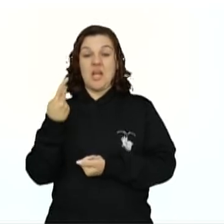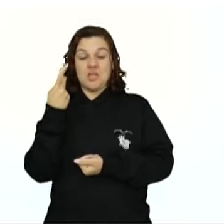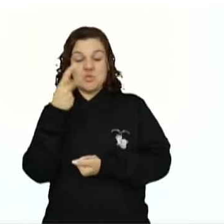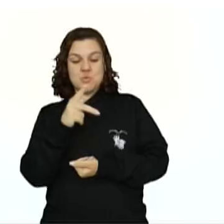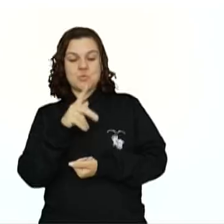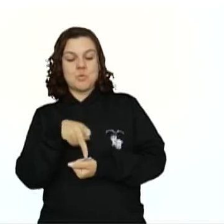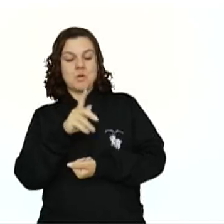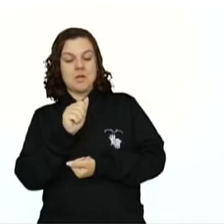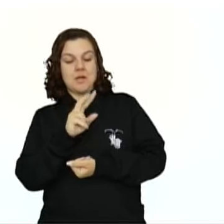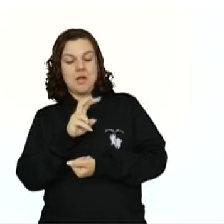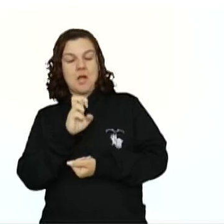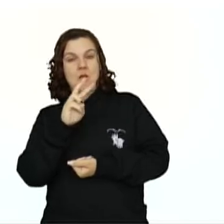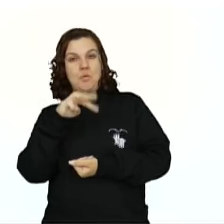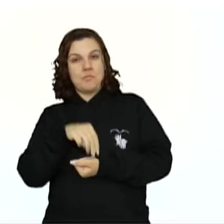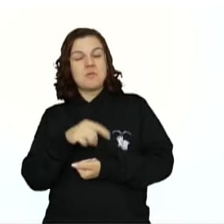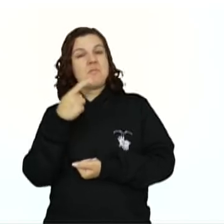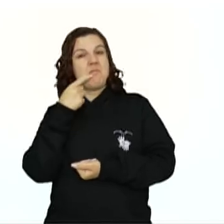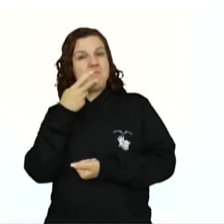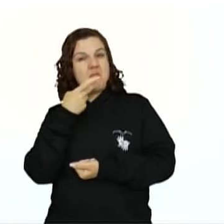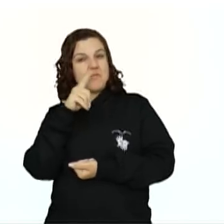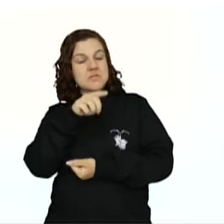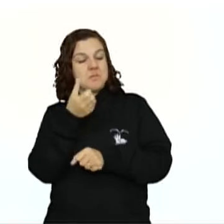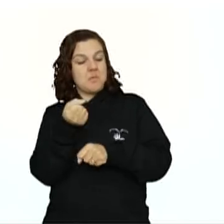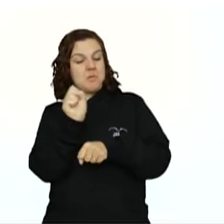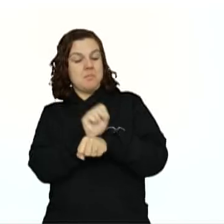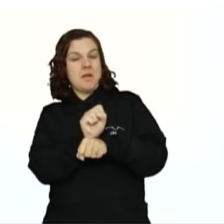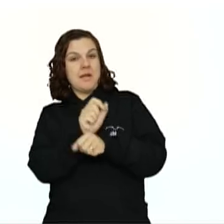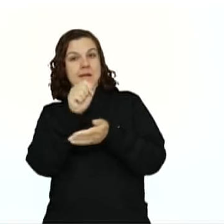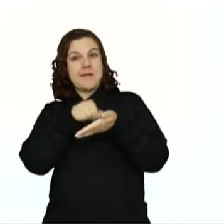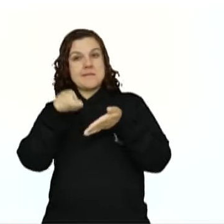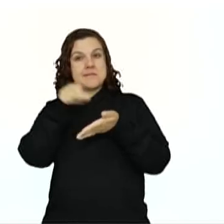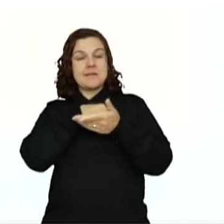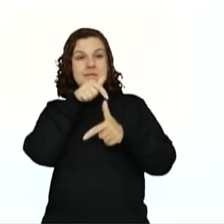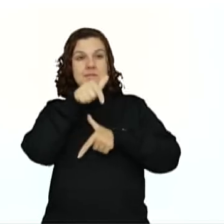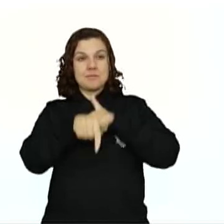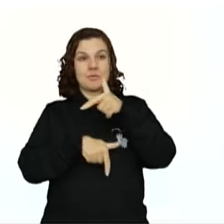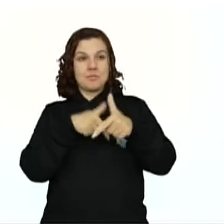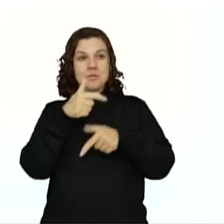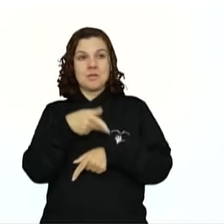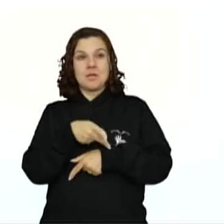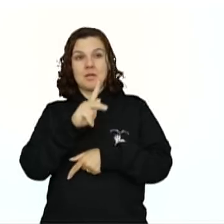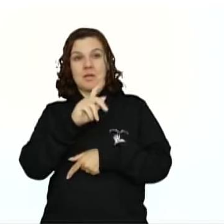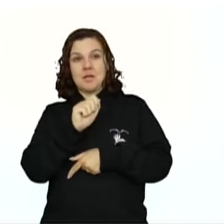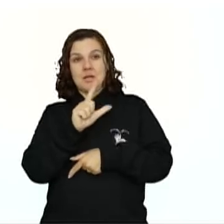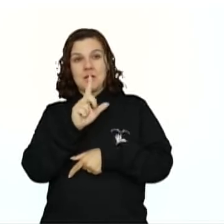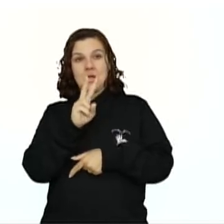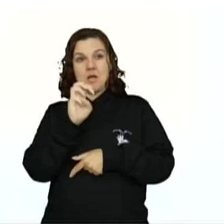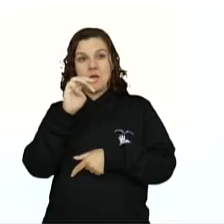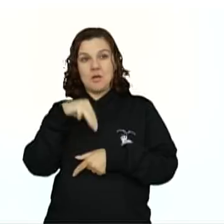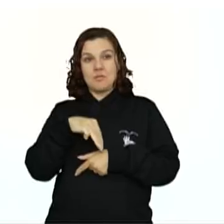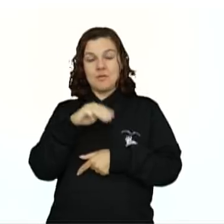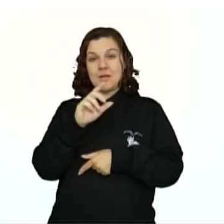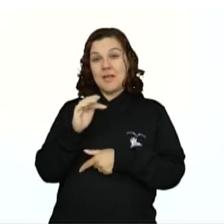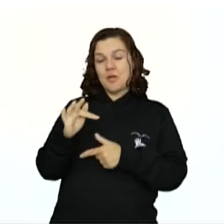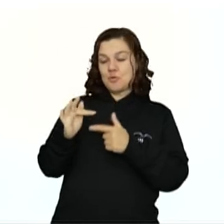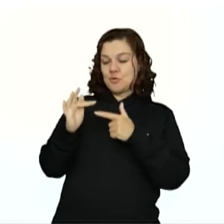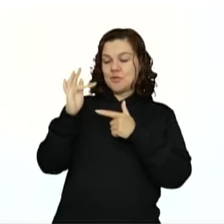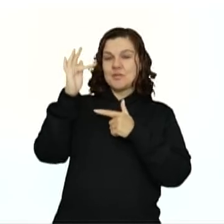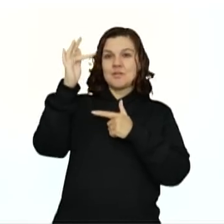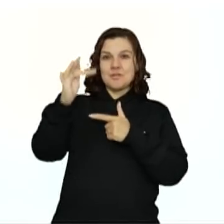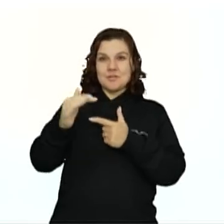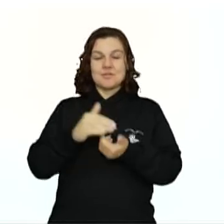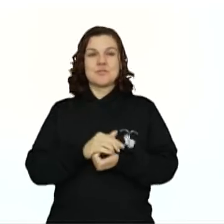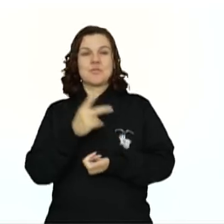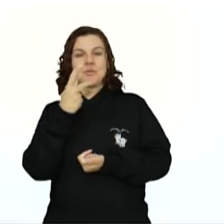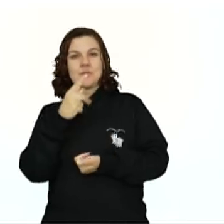Calvin. Por falar nisso, você pode parar de assinar seus trabalhos como Calvin, garoto do destino. E eu acho